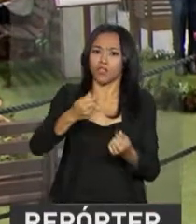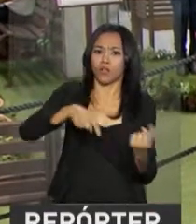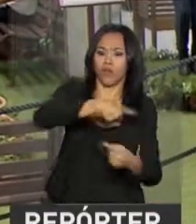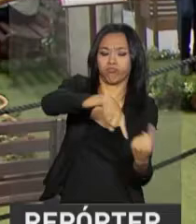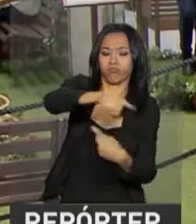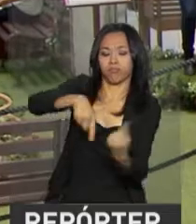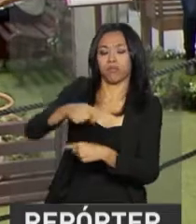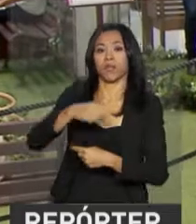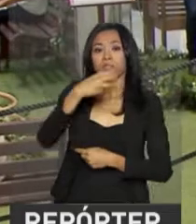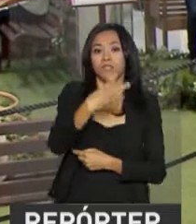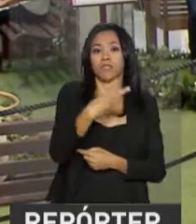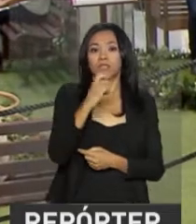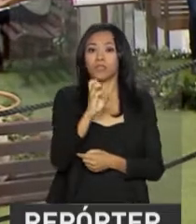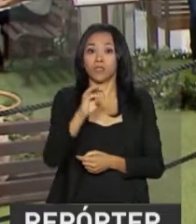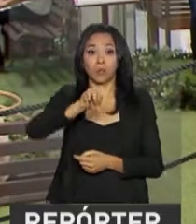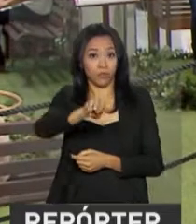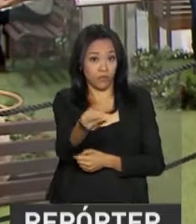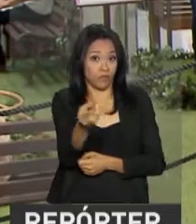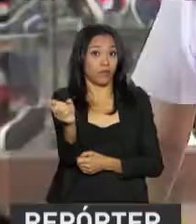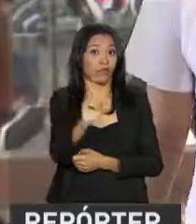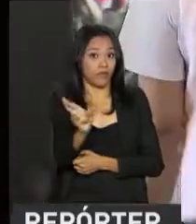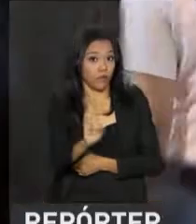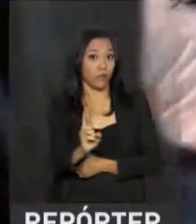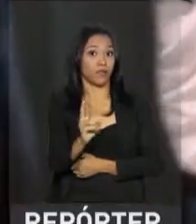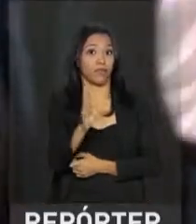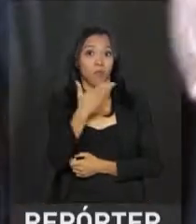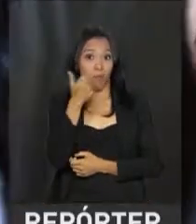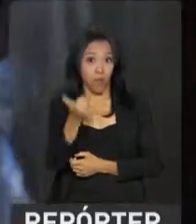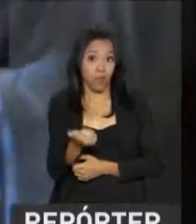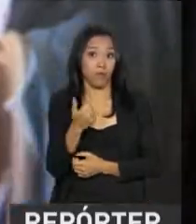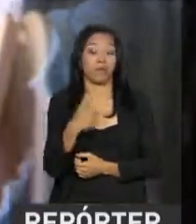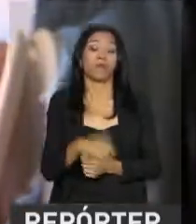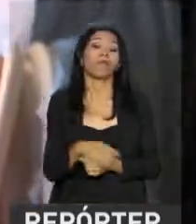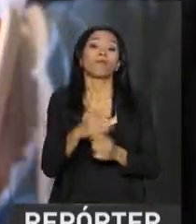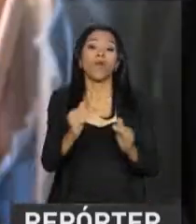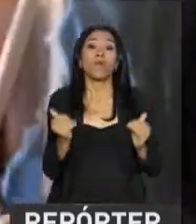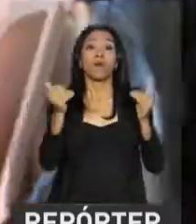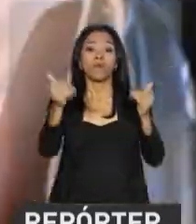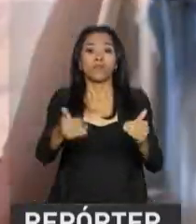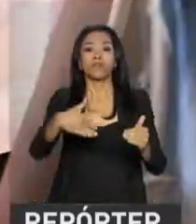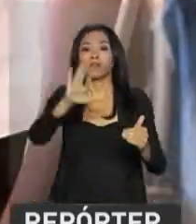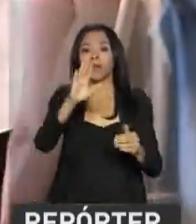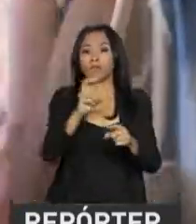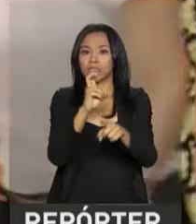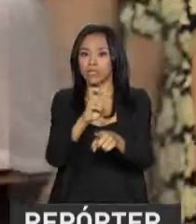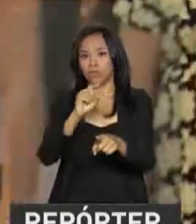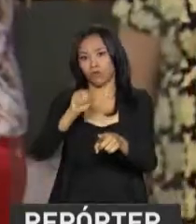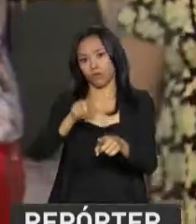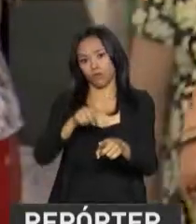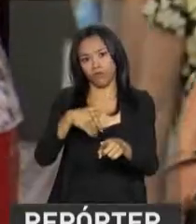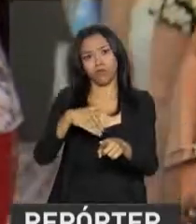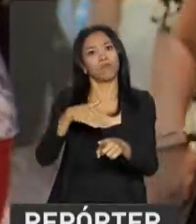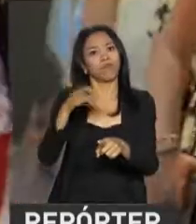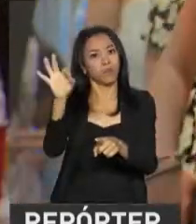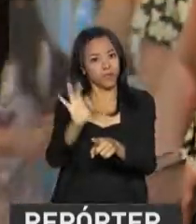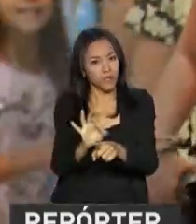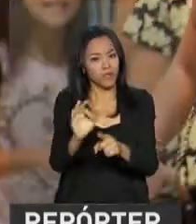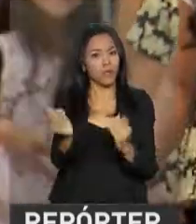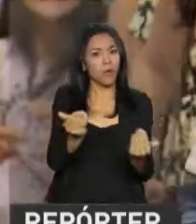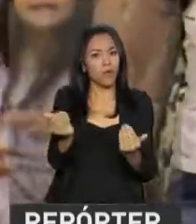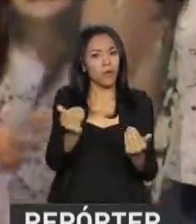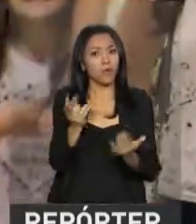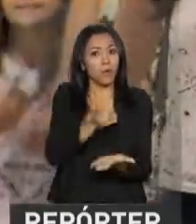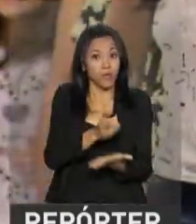o maior avanço nos últimos 5 anos. O número representa um avanço de mais de 5% na comparação com o